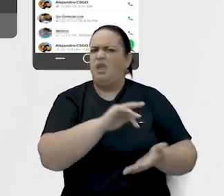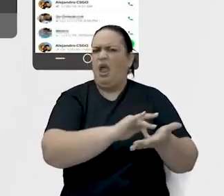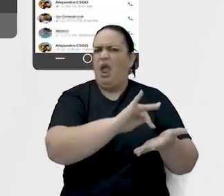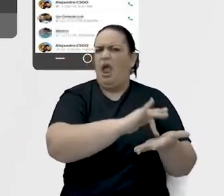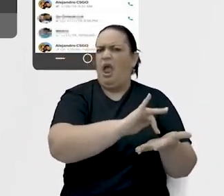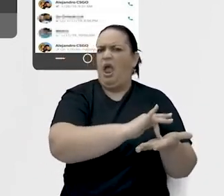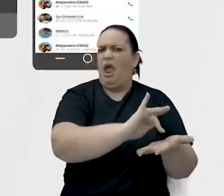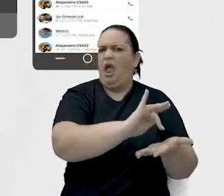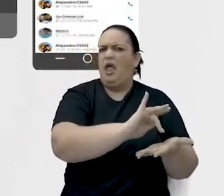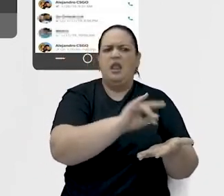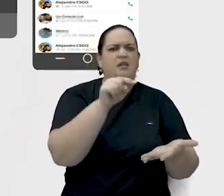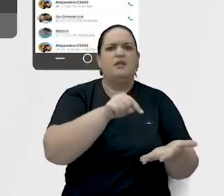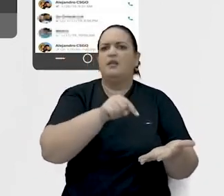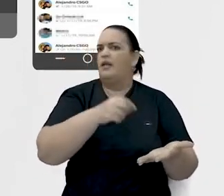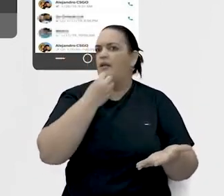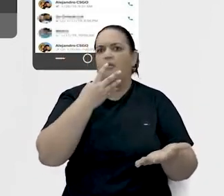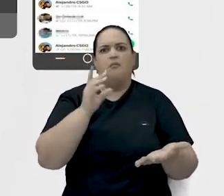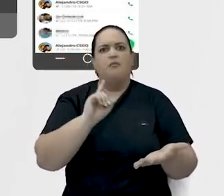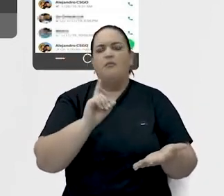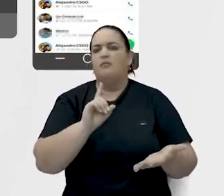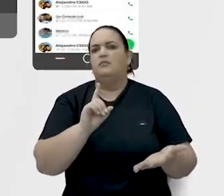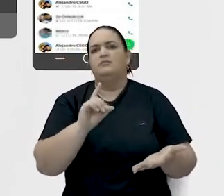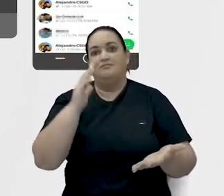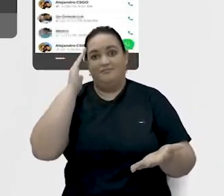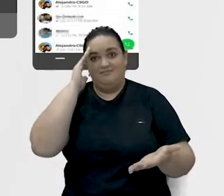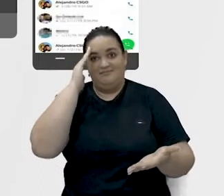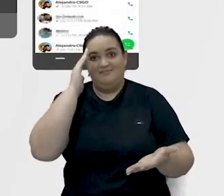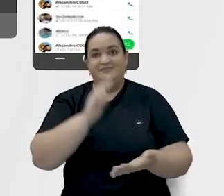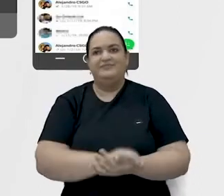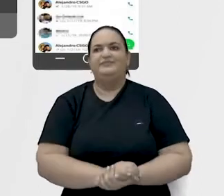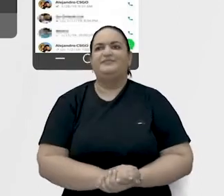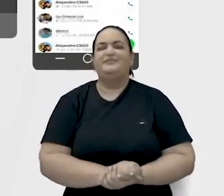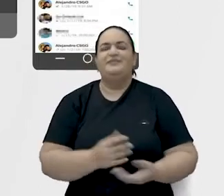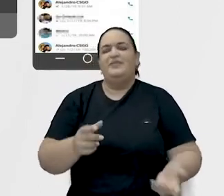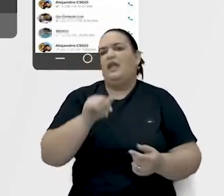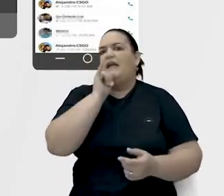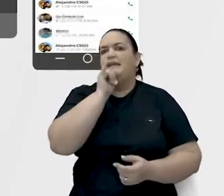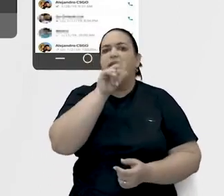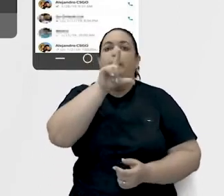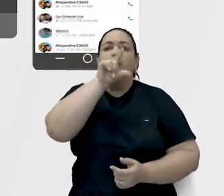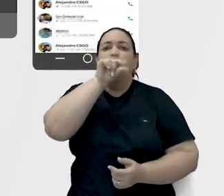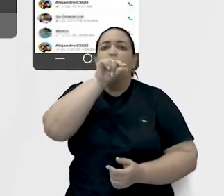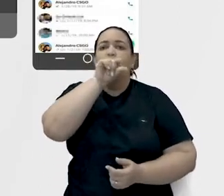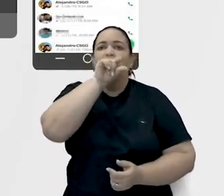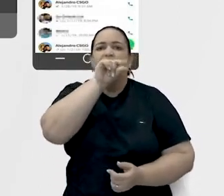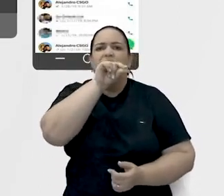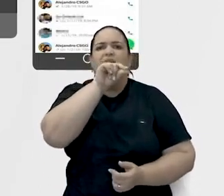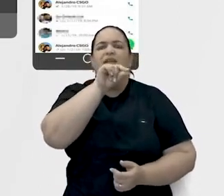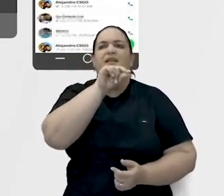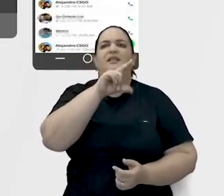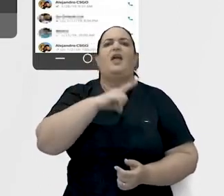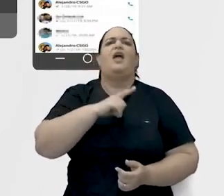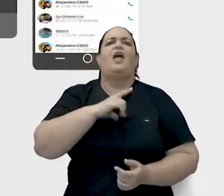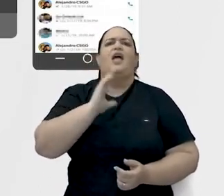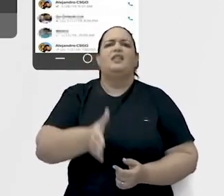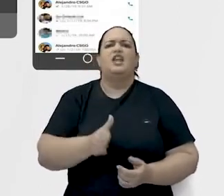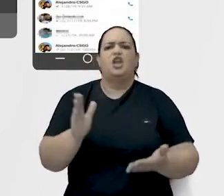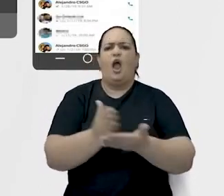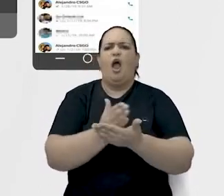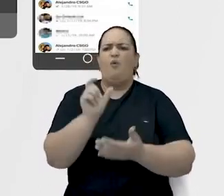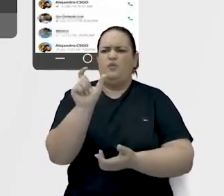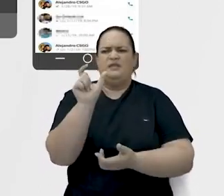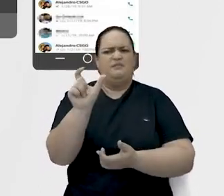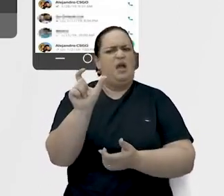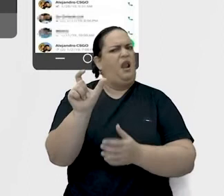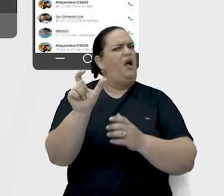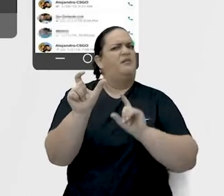negativa, claro, está sendo utilizado. No caso do Twitter, o Twitter hoje já filtra palavras e